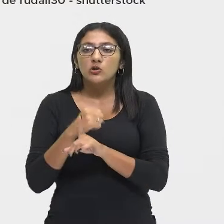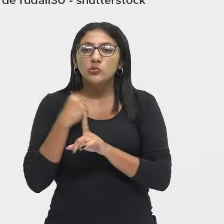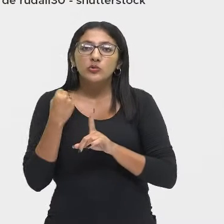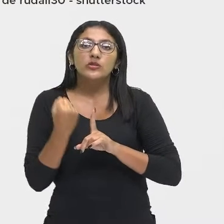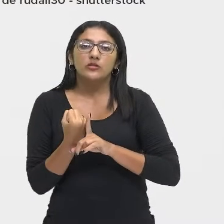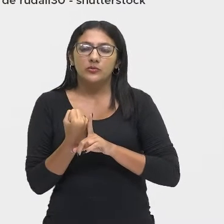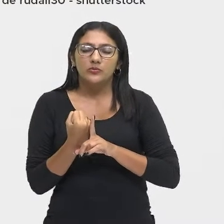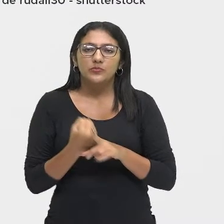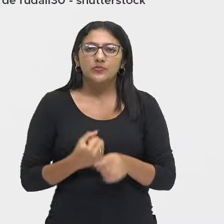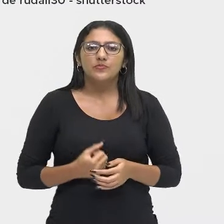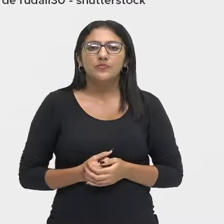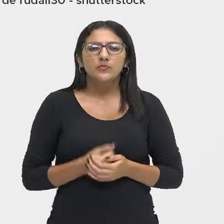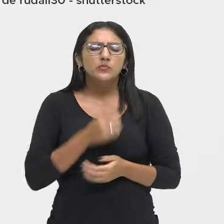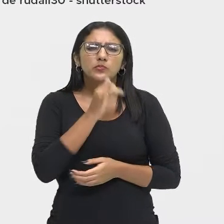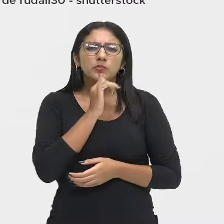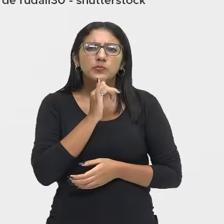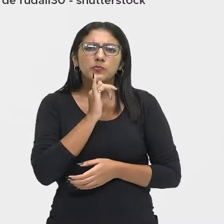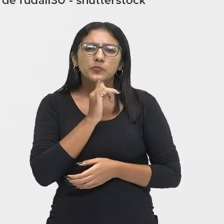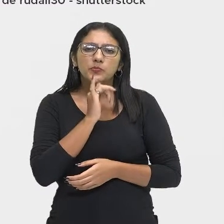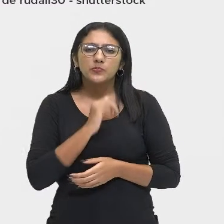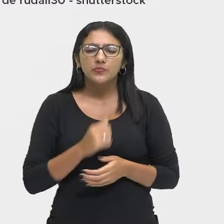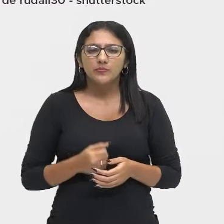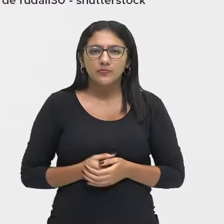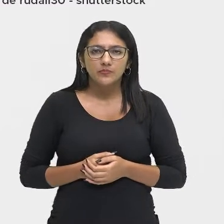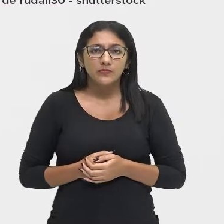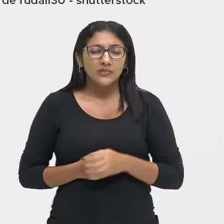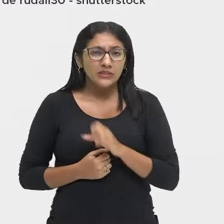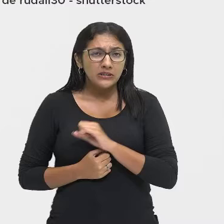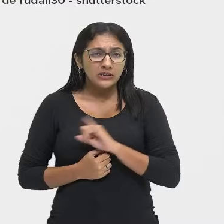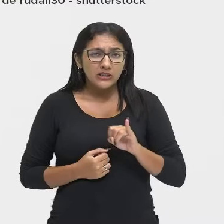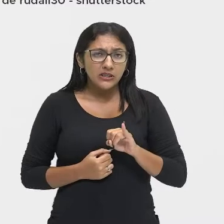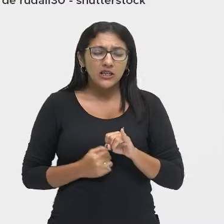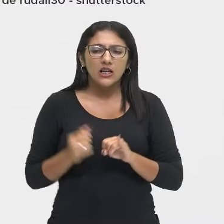dado momento. Por exemplo, se alguém